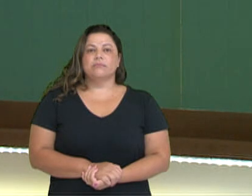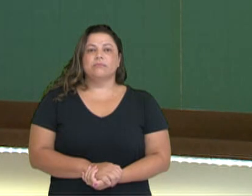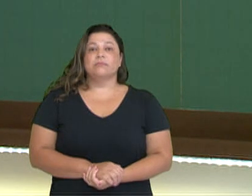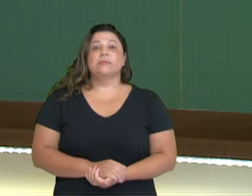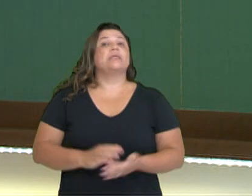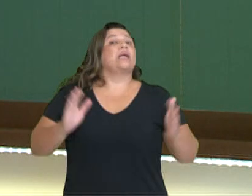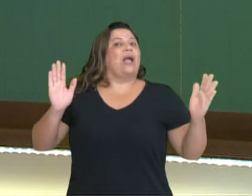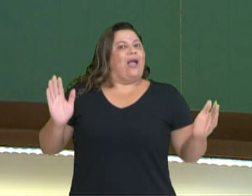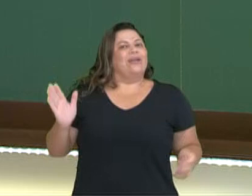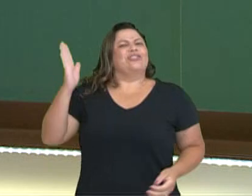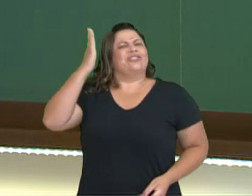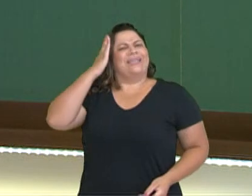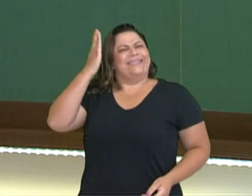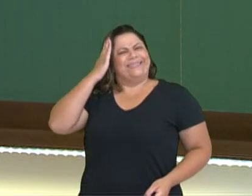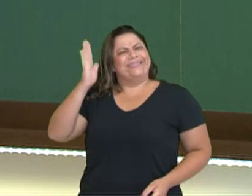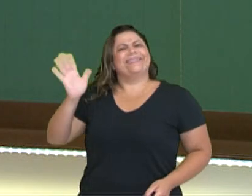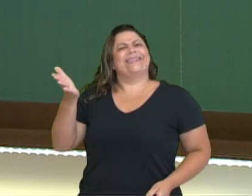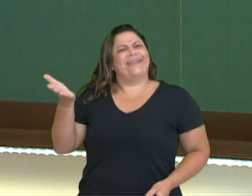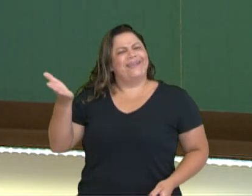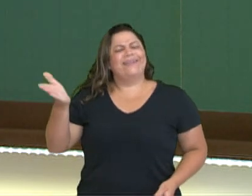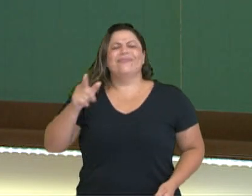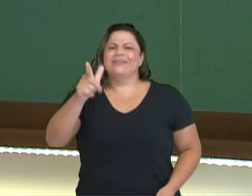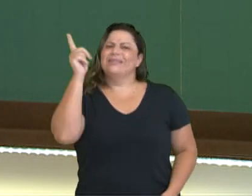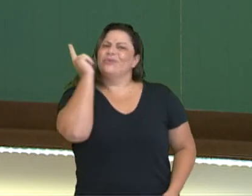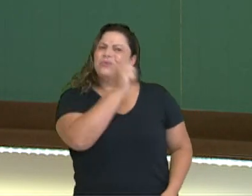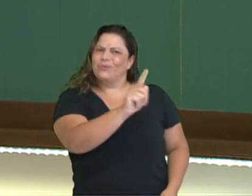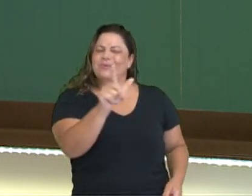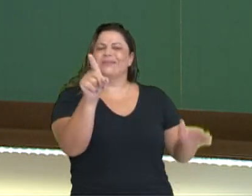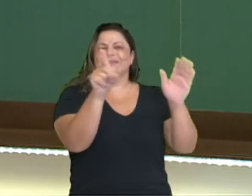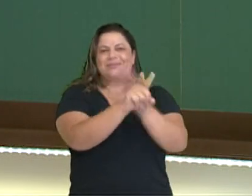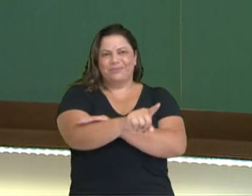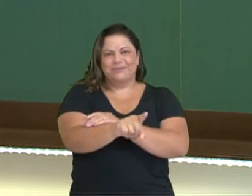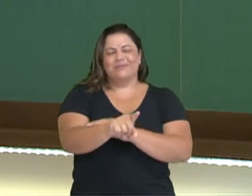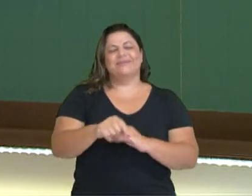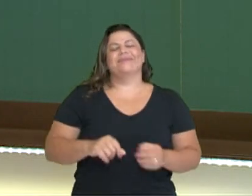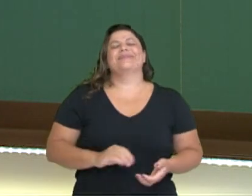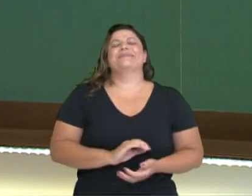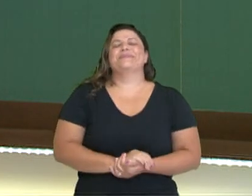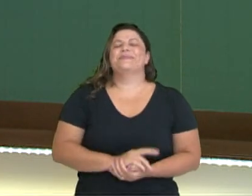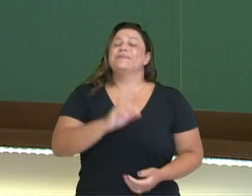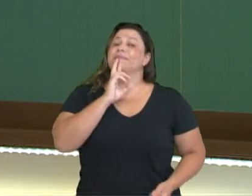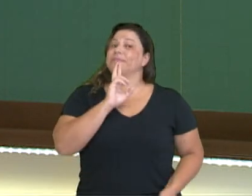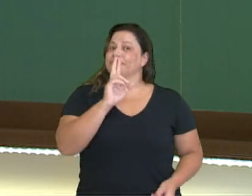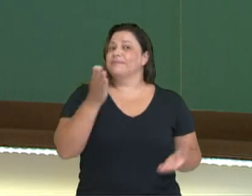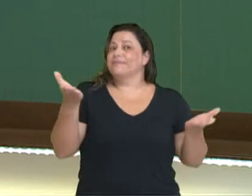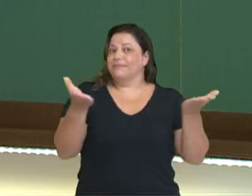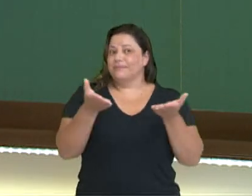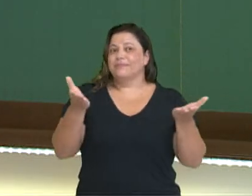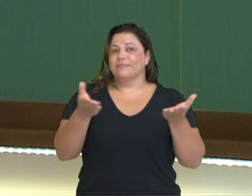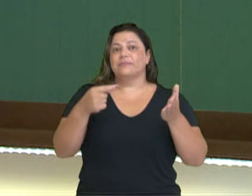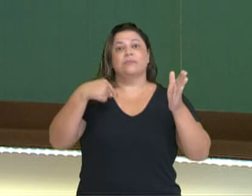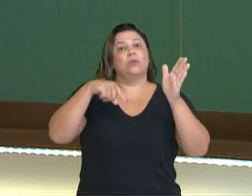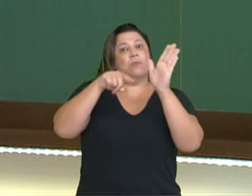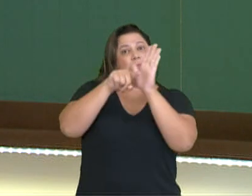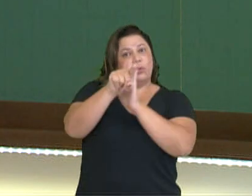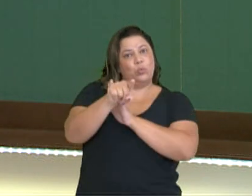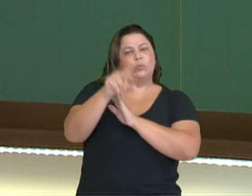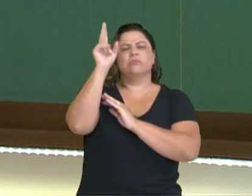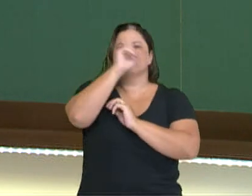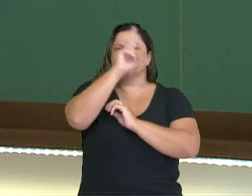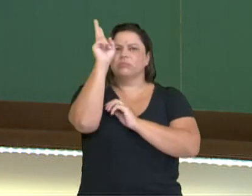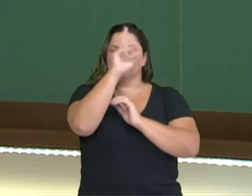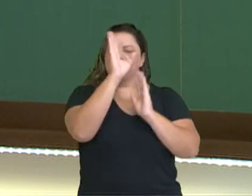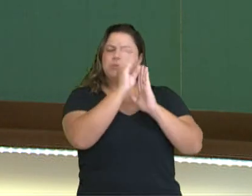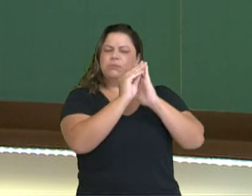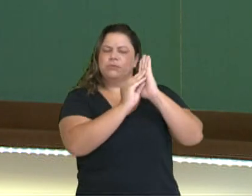Já sei que você conseguiu fazer o quiz, então vamos ao gabarito aqui. Eu perguntei, lembrando dos elementos da narrativa,